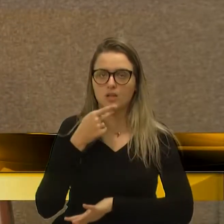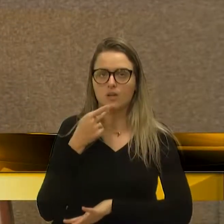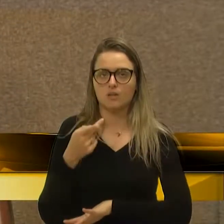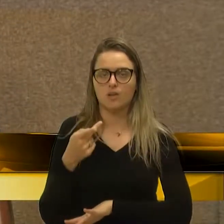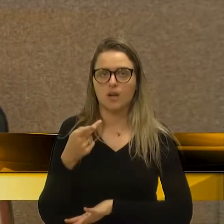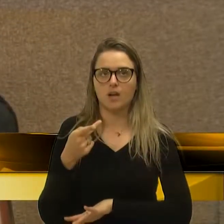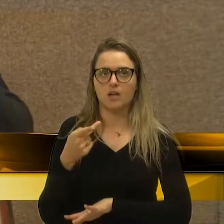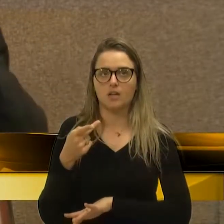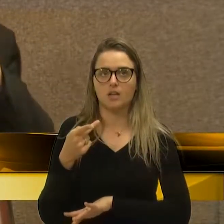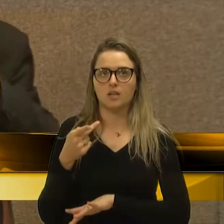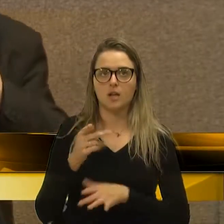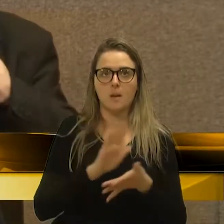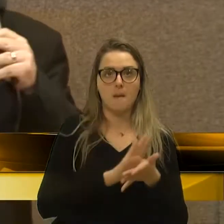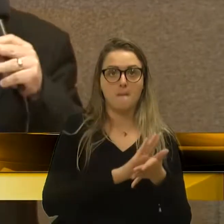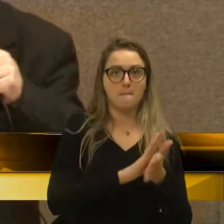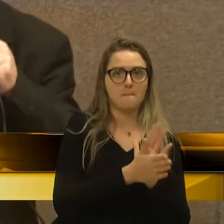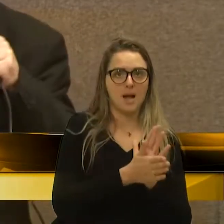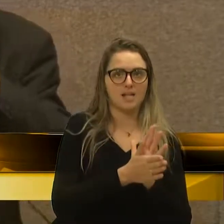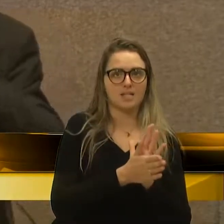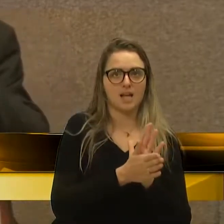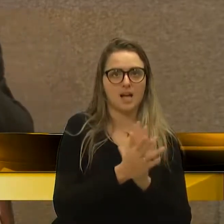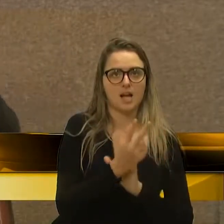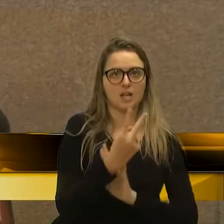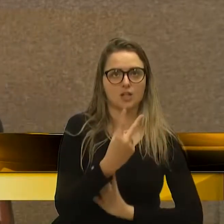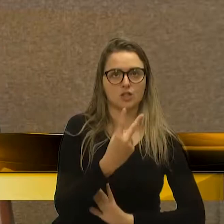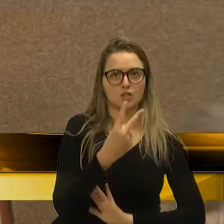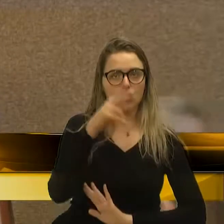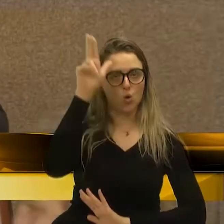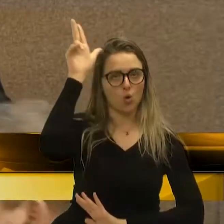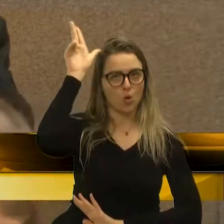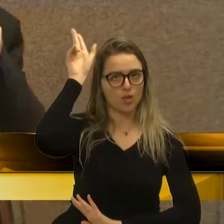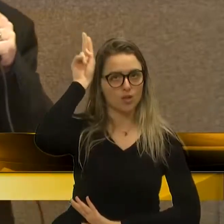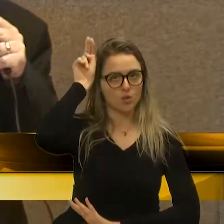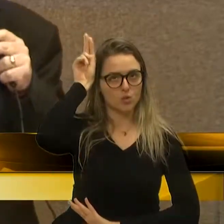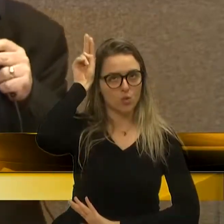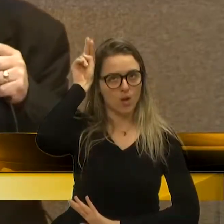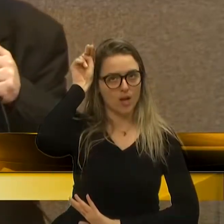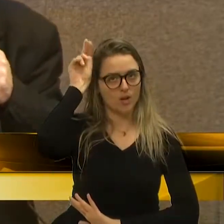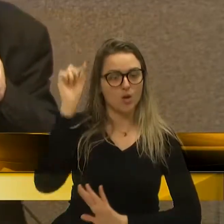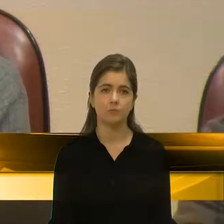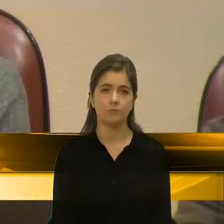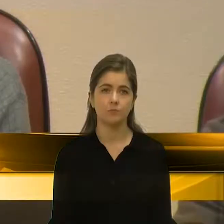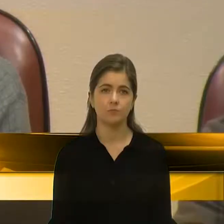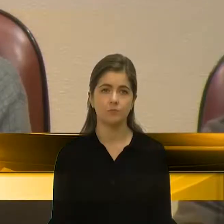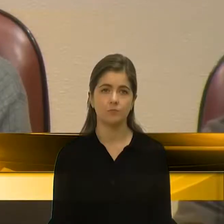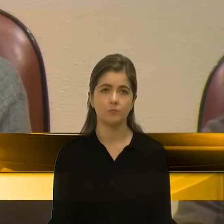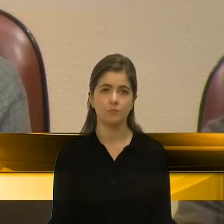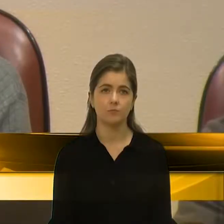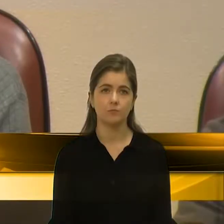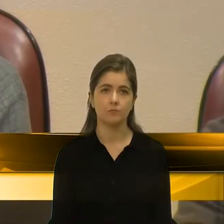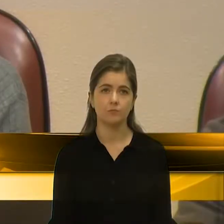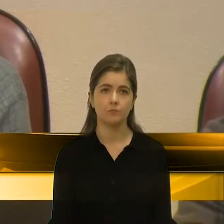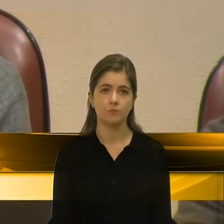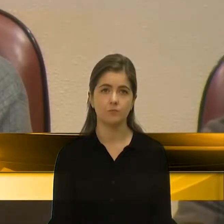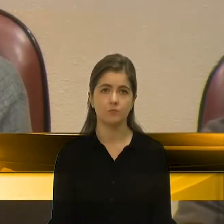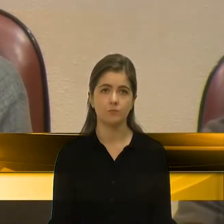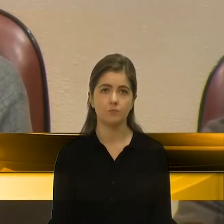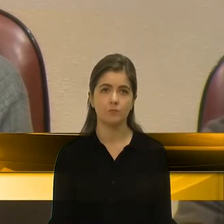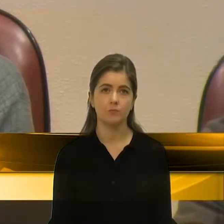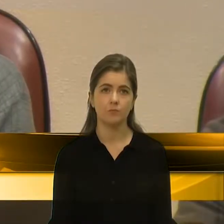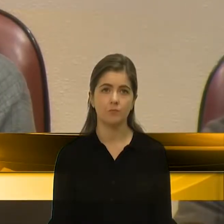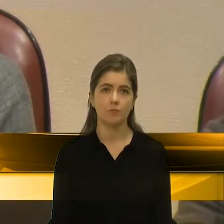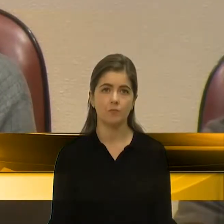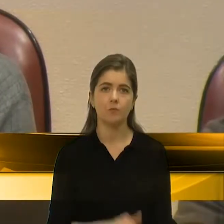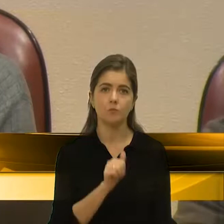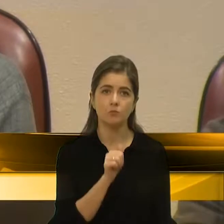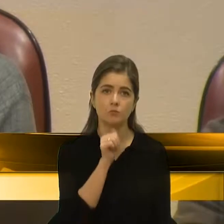matar dois coelhos ou dois leões ou dois elefantes, sei lá só, com um tiro só, né, meu presidente? No final, a sessão foi suspensa